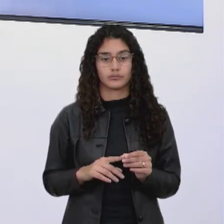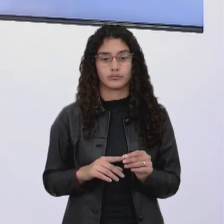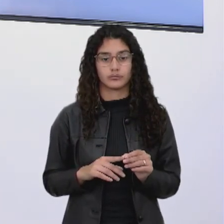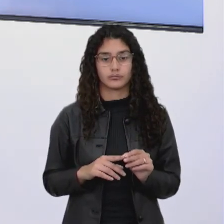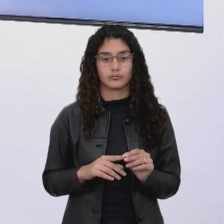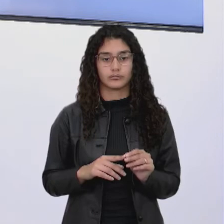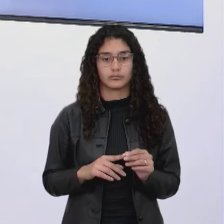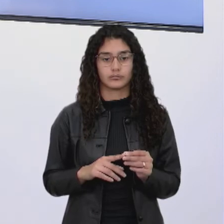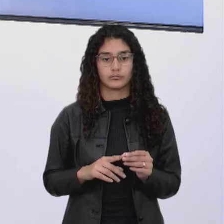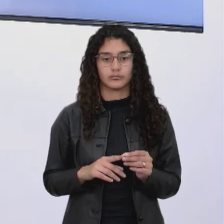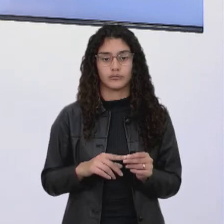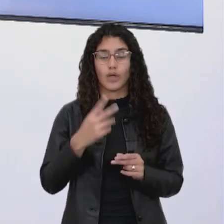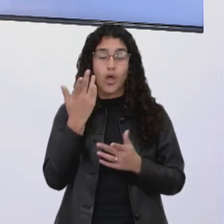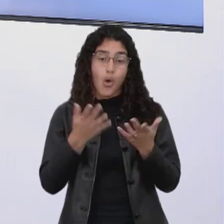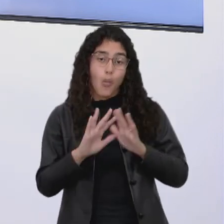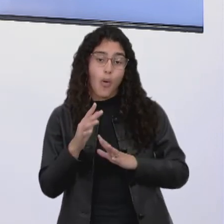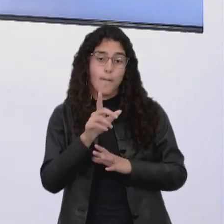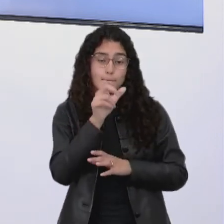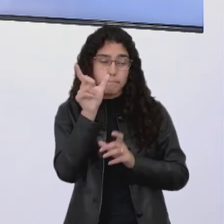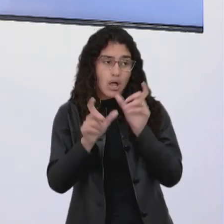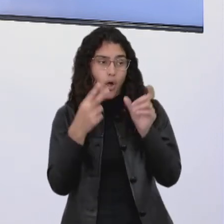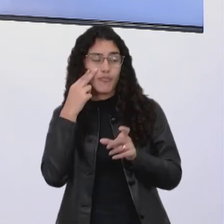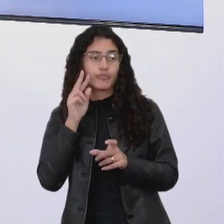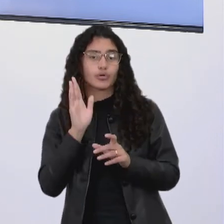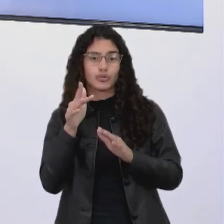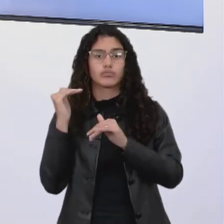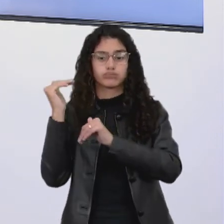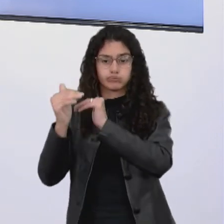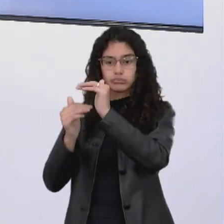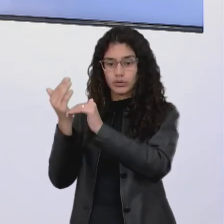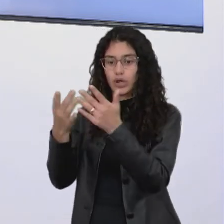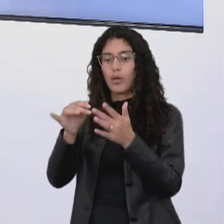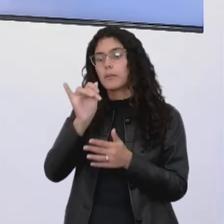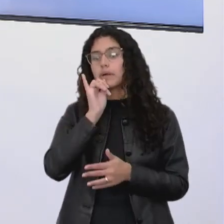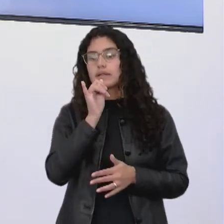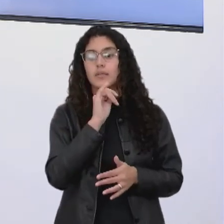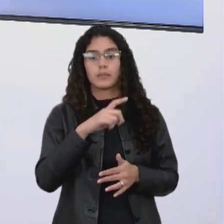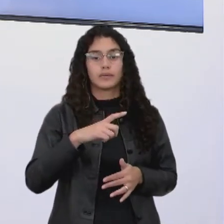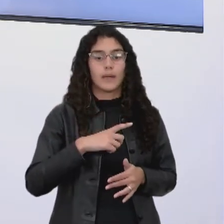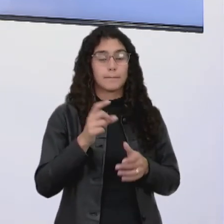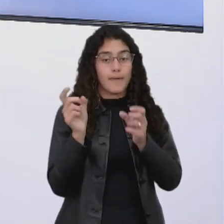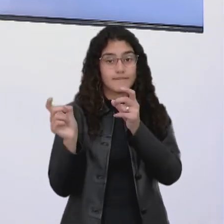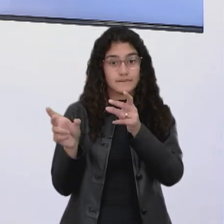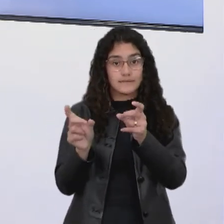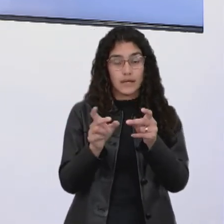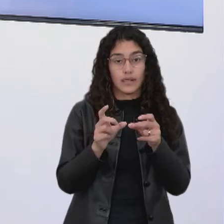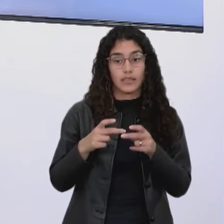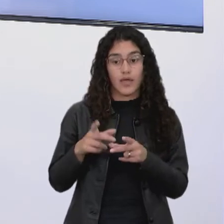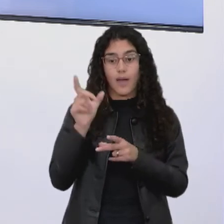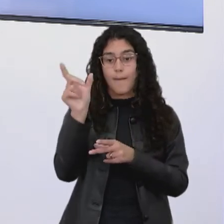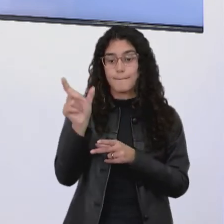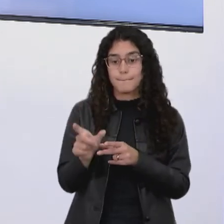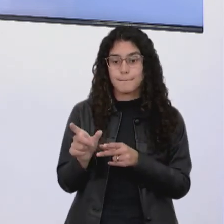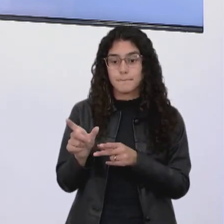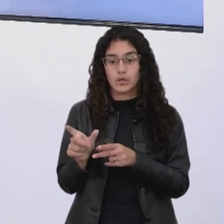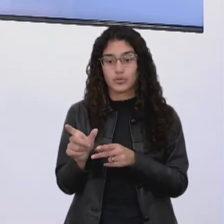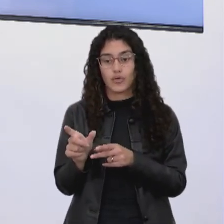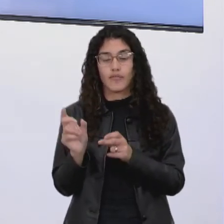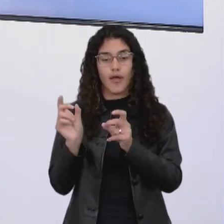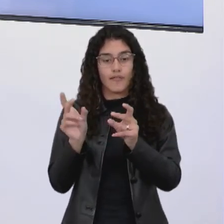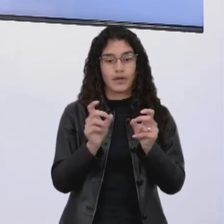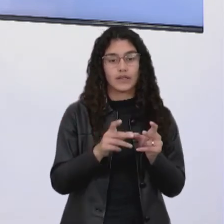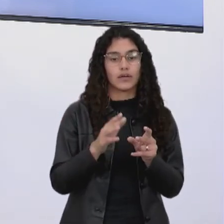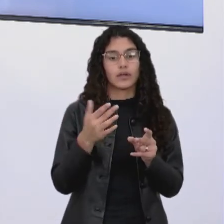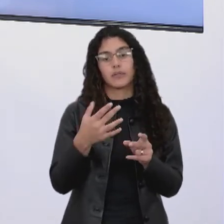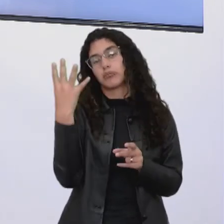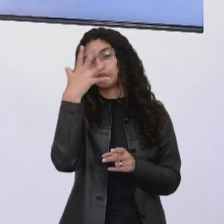eu acho que algumas pessoas já viram esses processos onde, por exemplo, algo para vender, a pessoa vai vender o que está